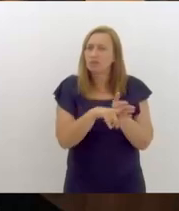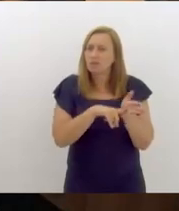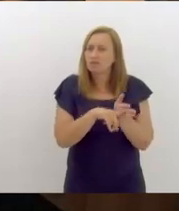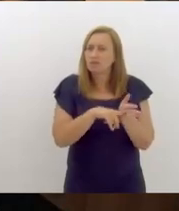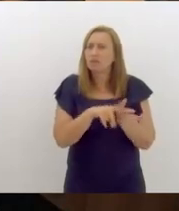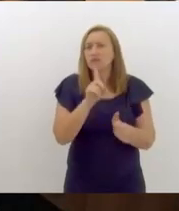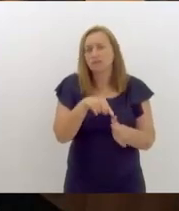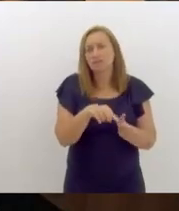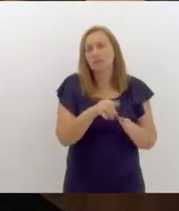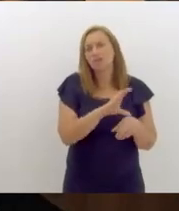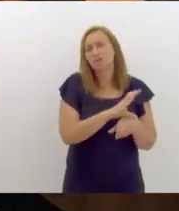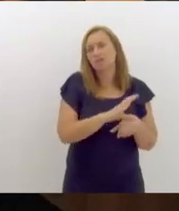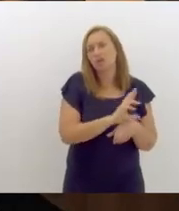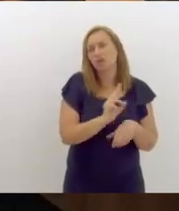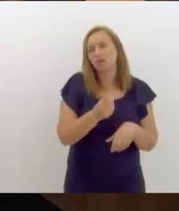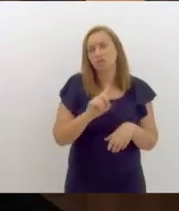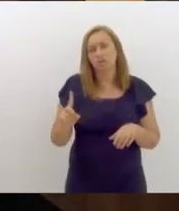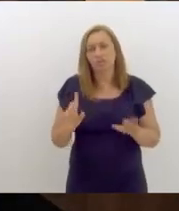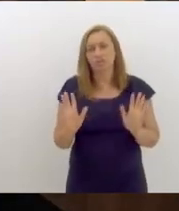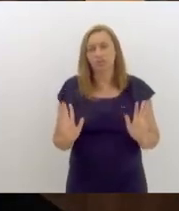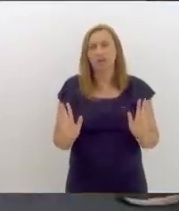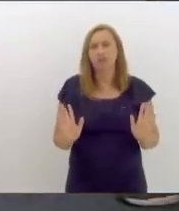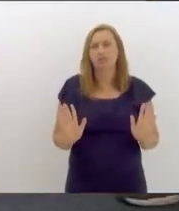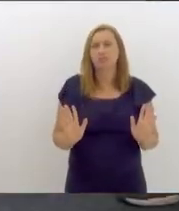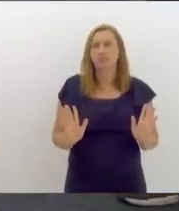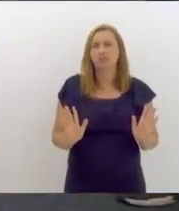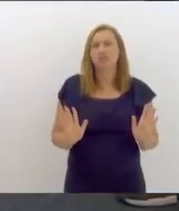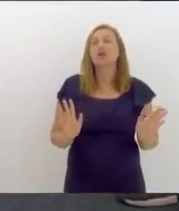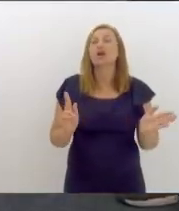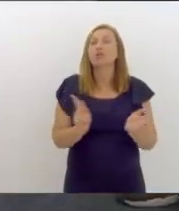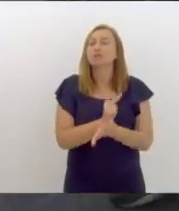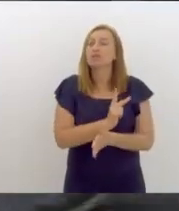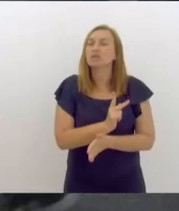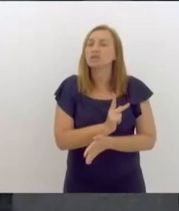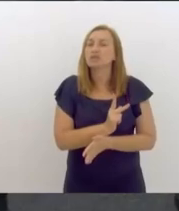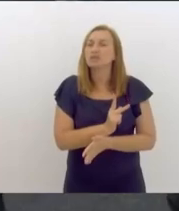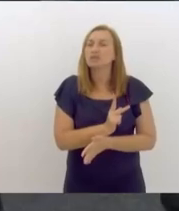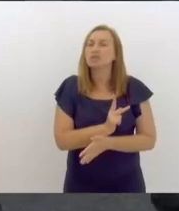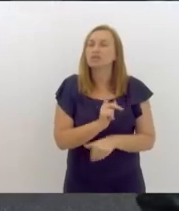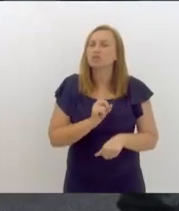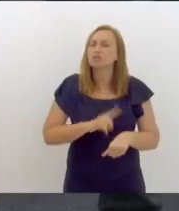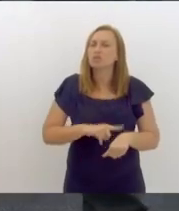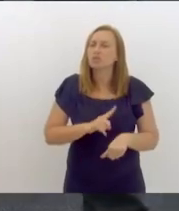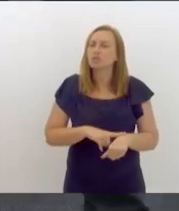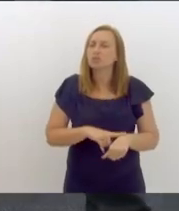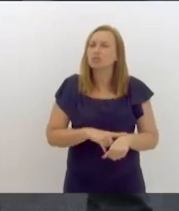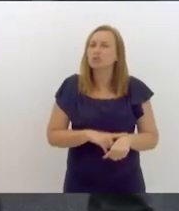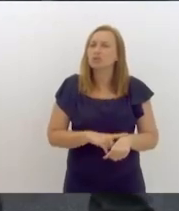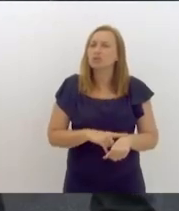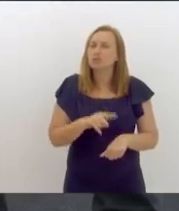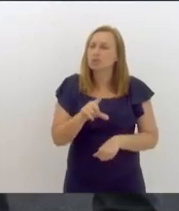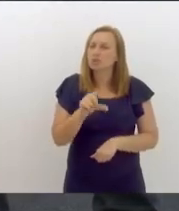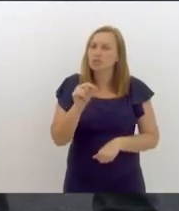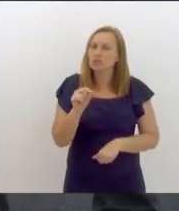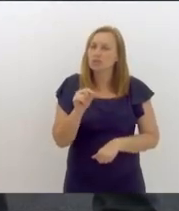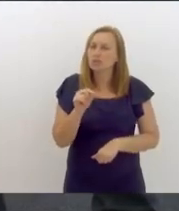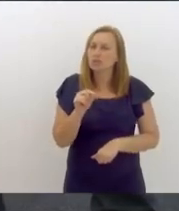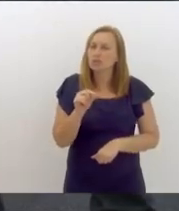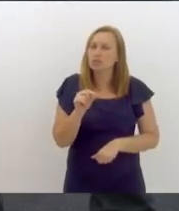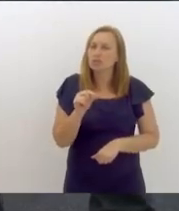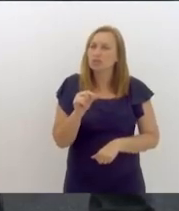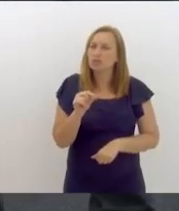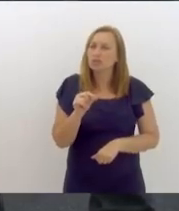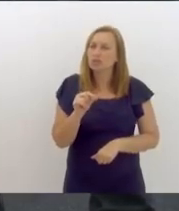isso é constitucional o que que deveria ter no momento que a gente desse que vai decidir a posteriori